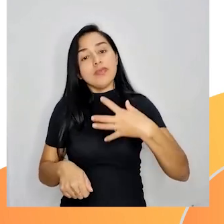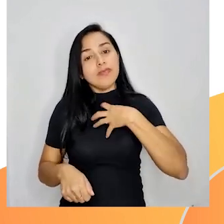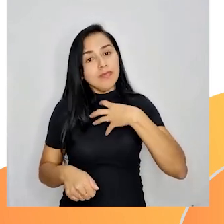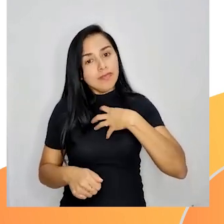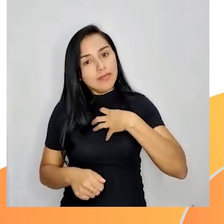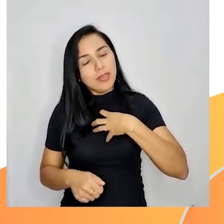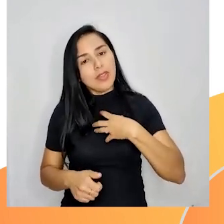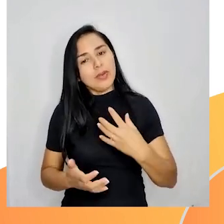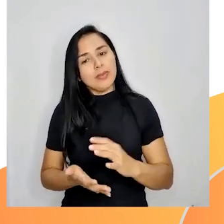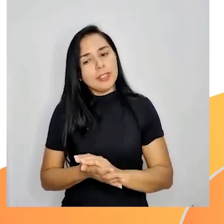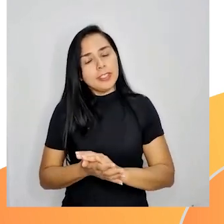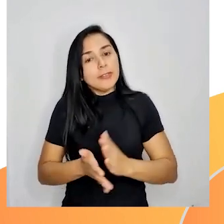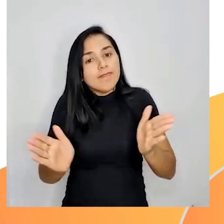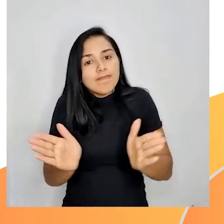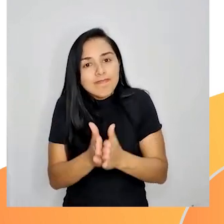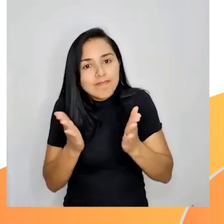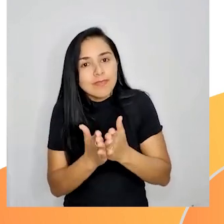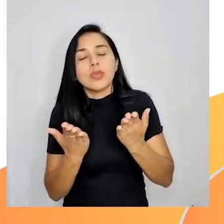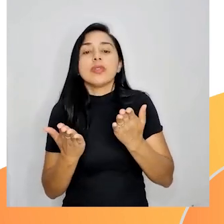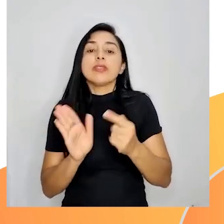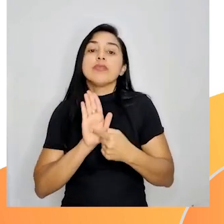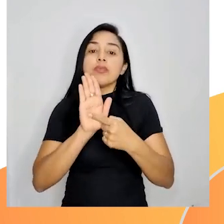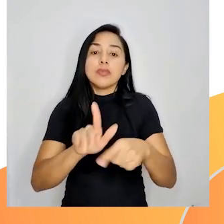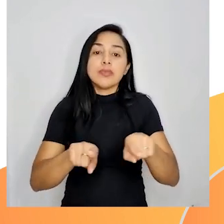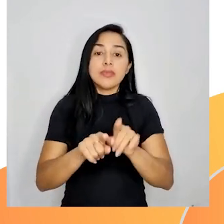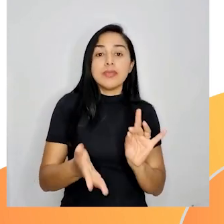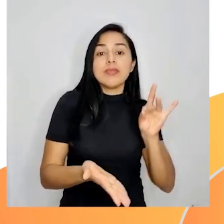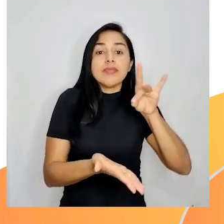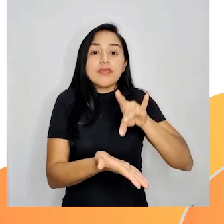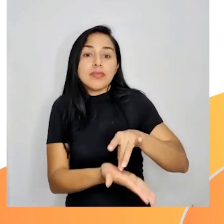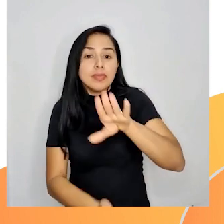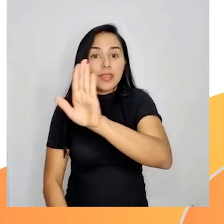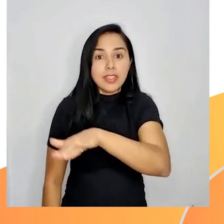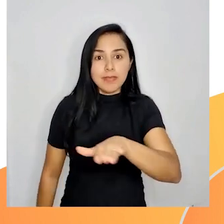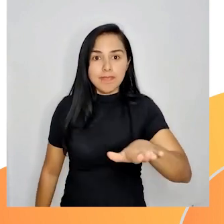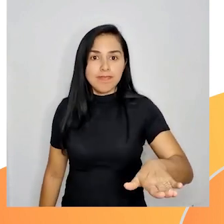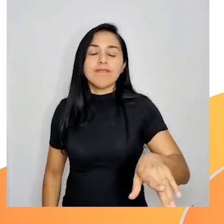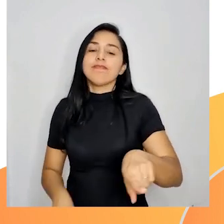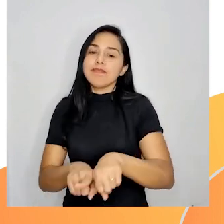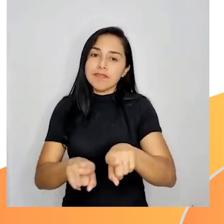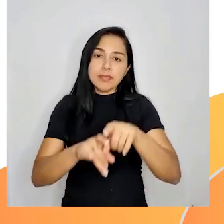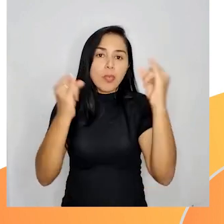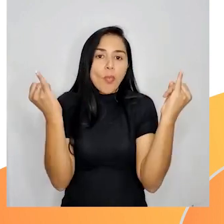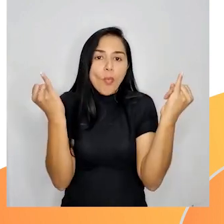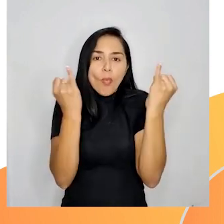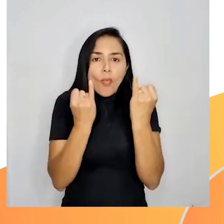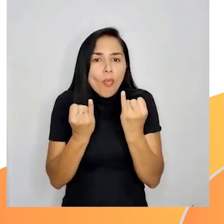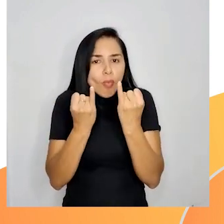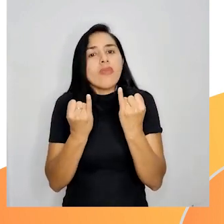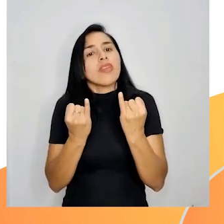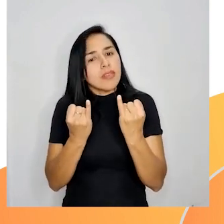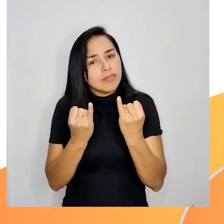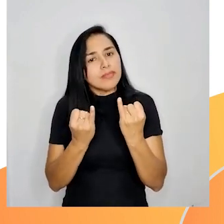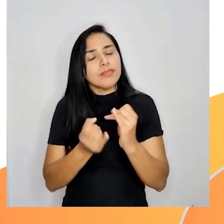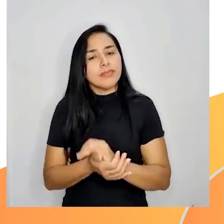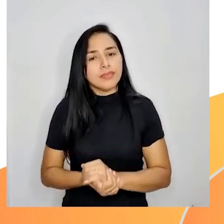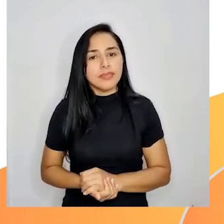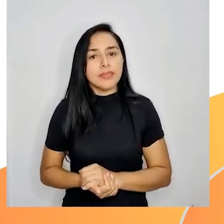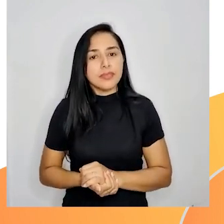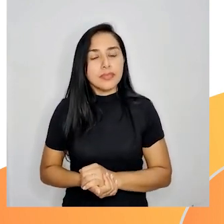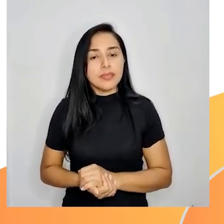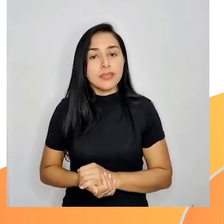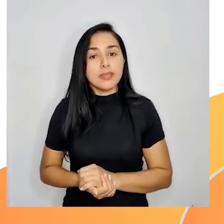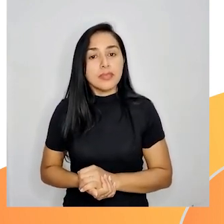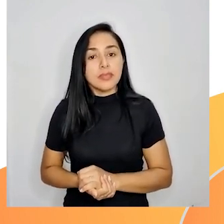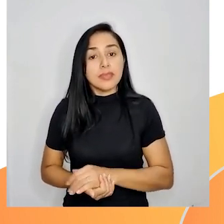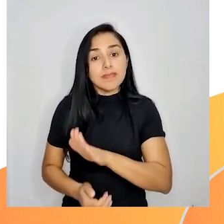raquítico dialoga também com a condição dos meninos. Os meninos, eles são magrinhos. Os meninos, eles são raquíticos. Os